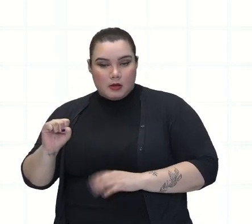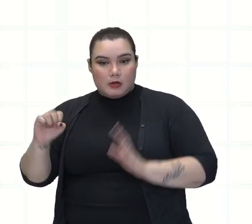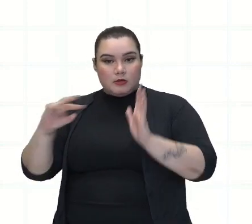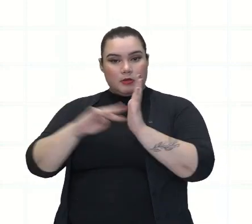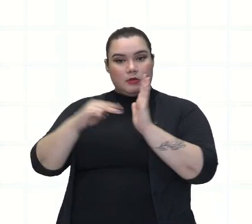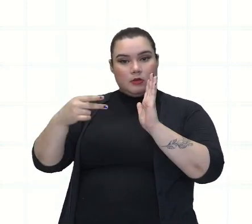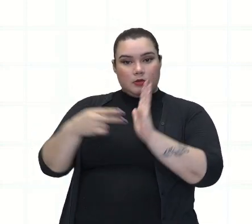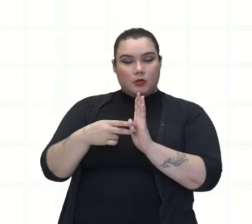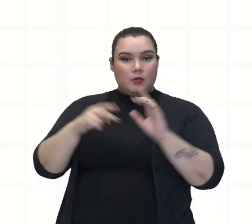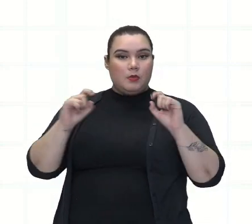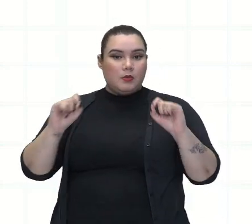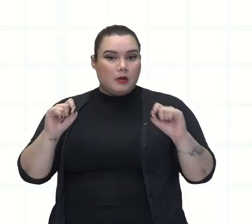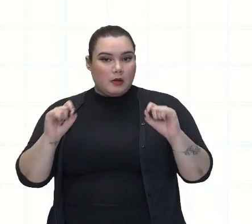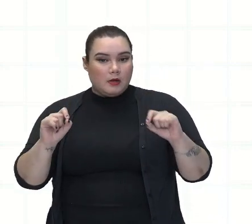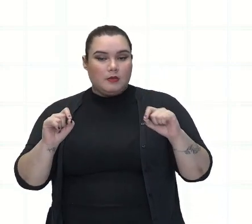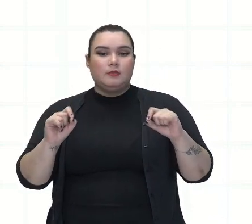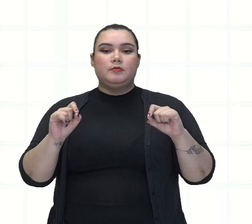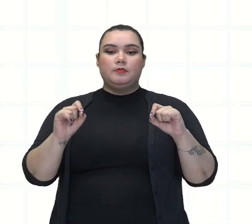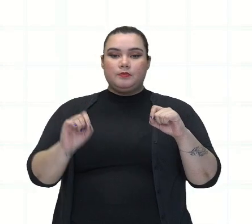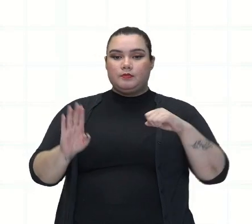está se referindo a